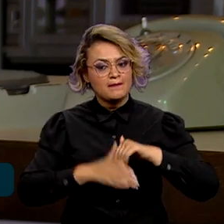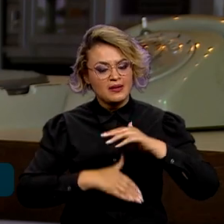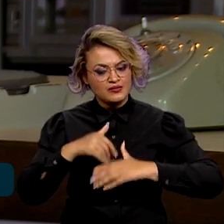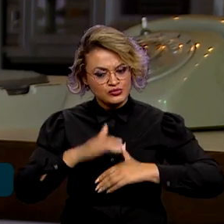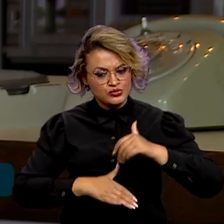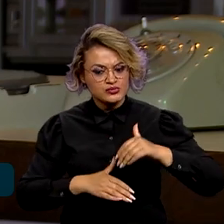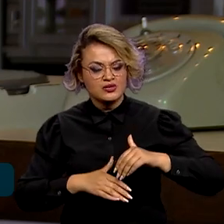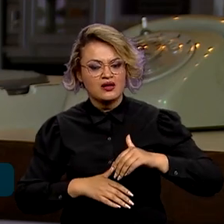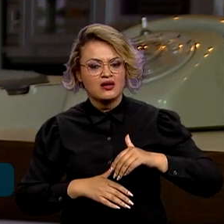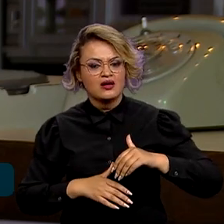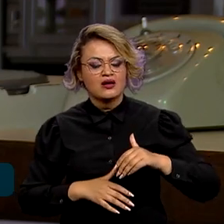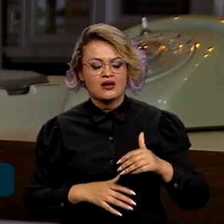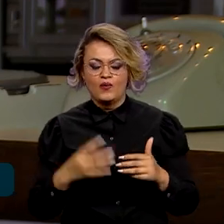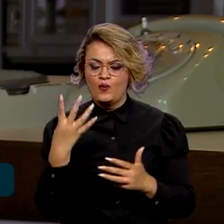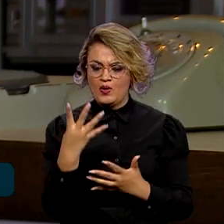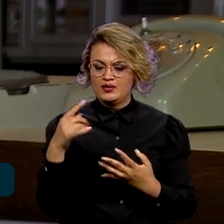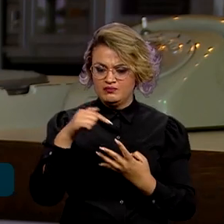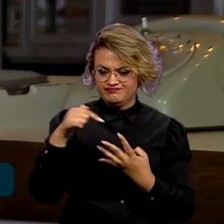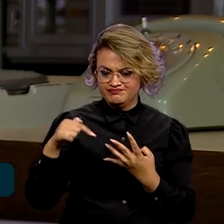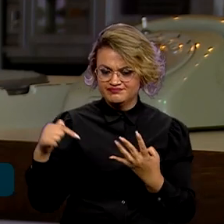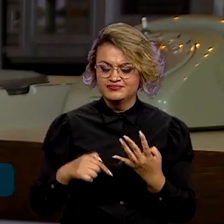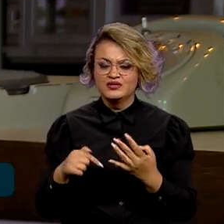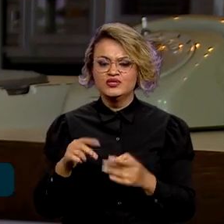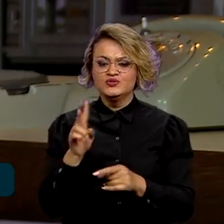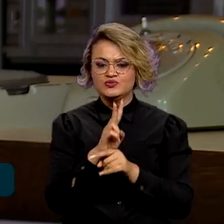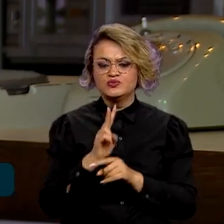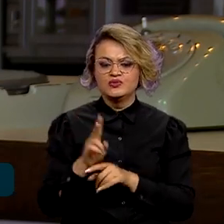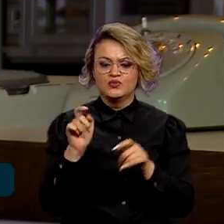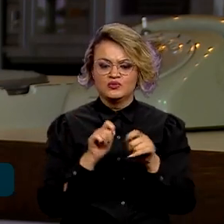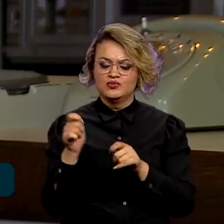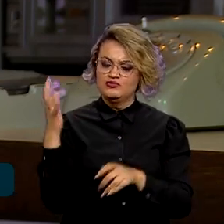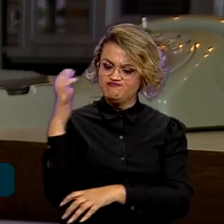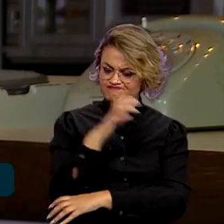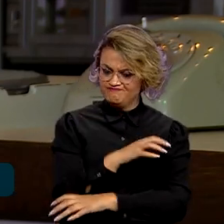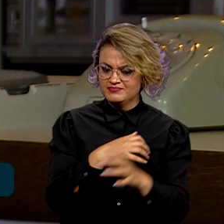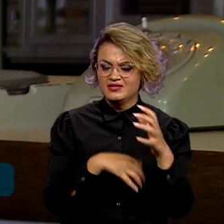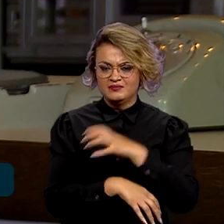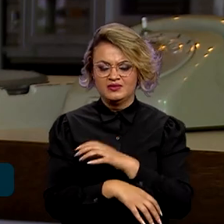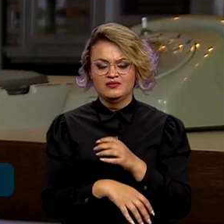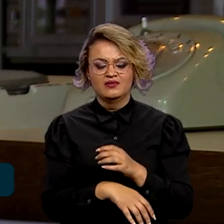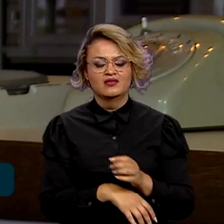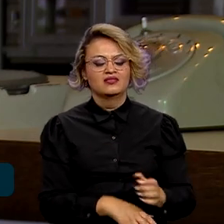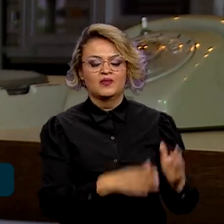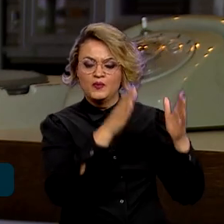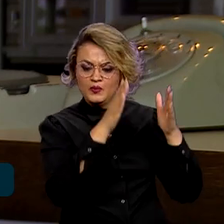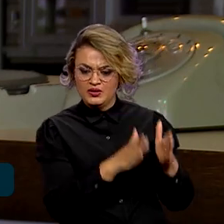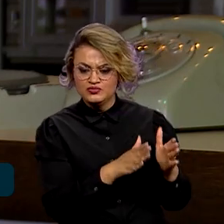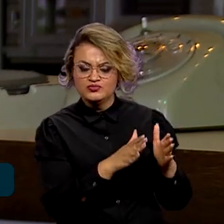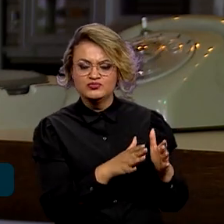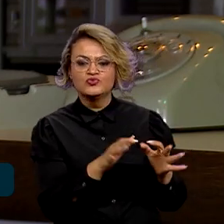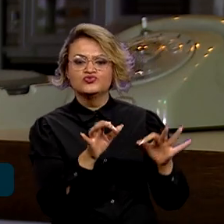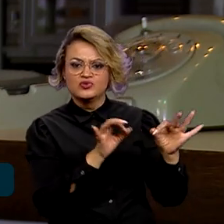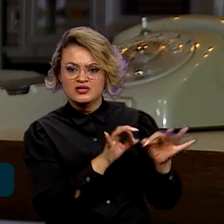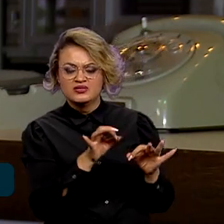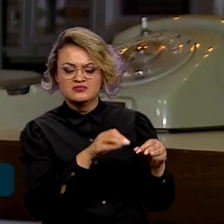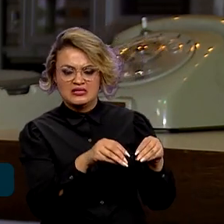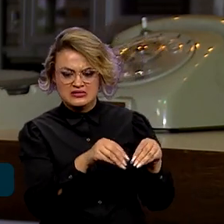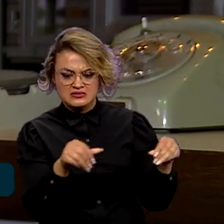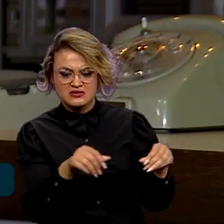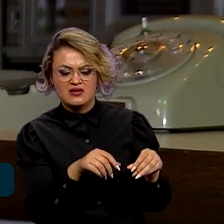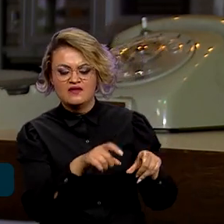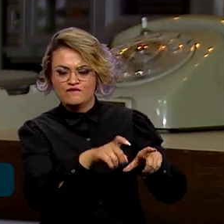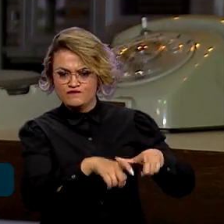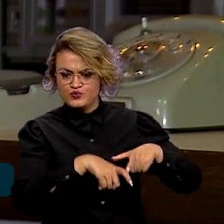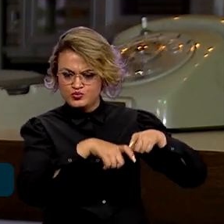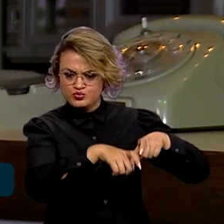implementar os 4 eixos do Plano de Prevenção e Controle do Desmatamento. Você tem o eixo do ordenamento territorial e